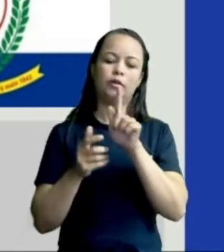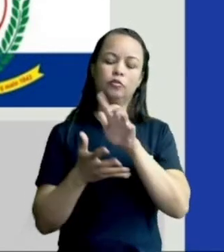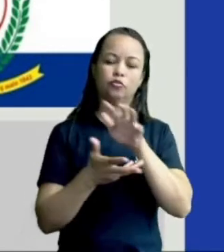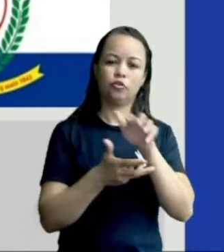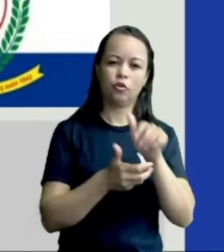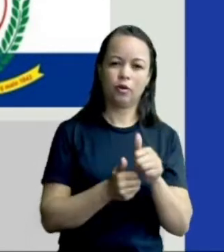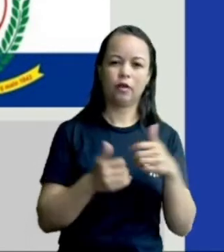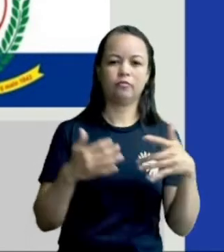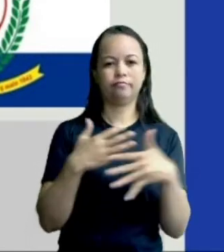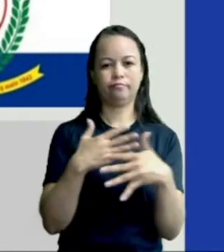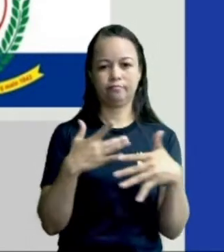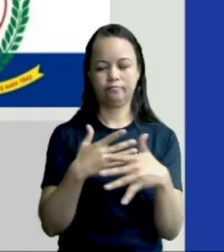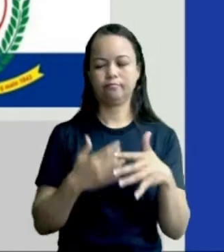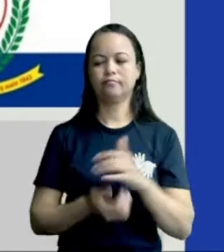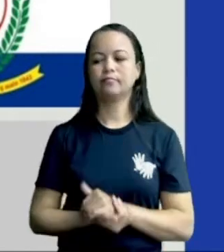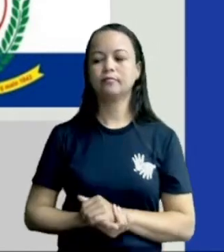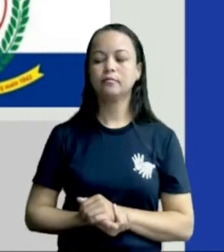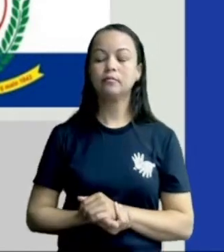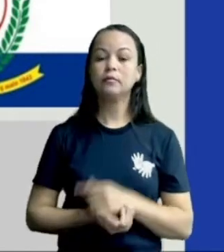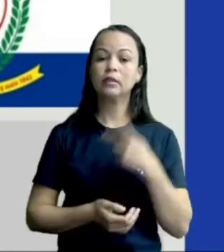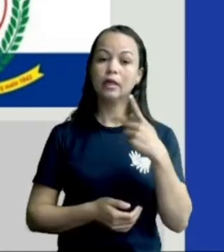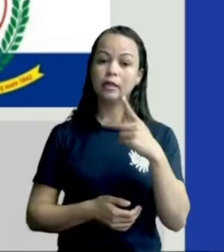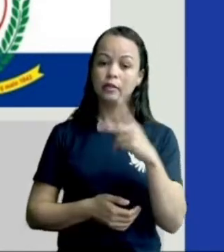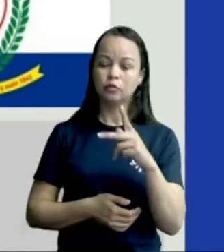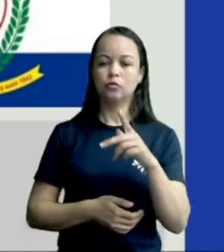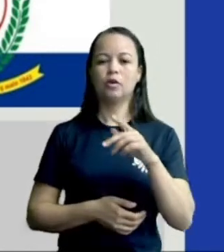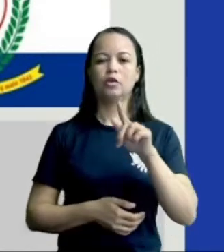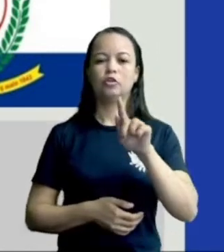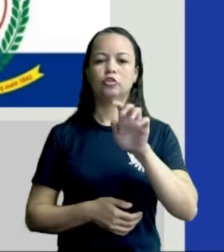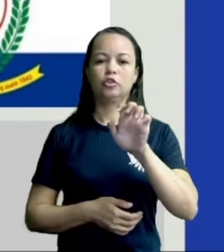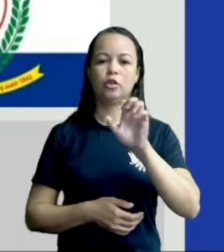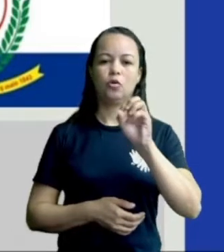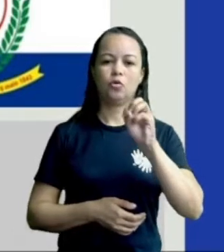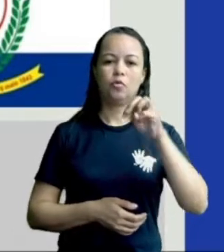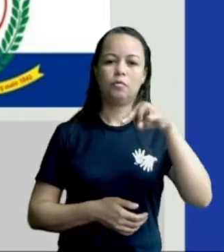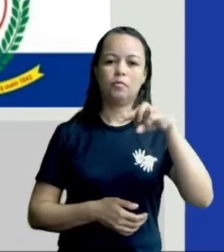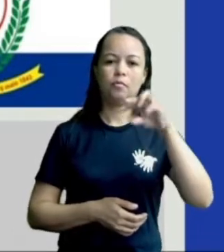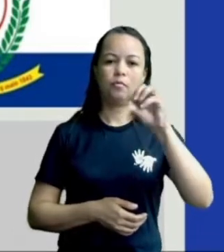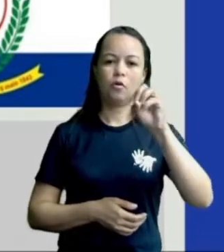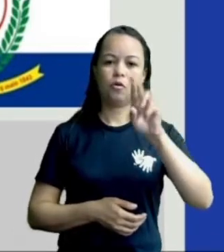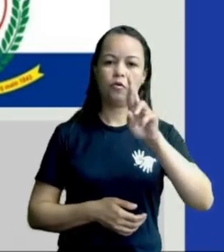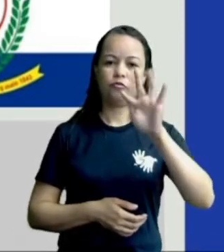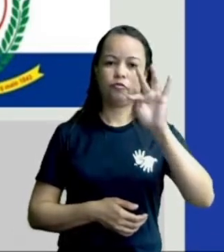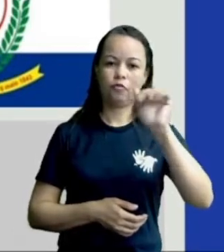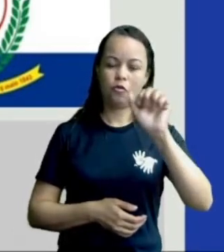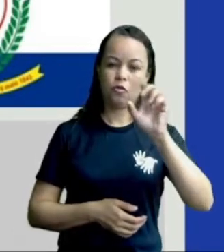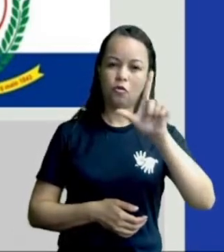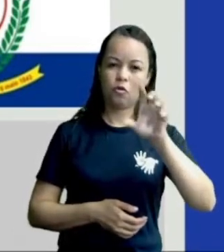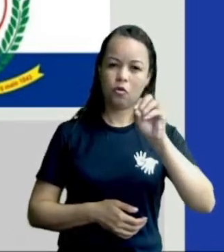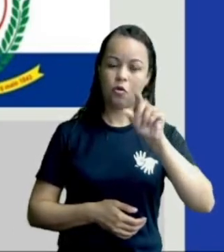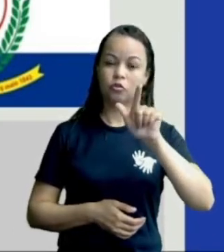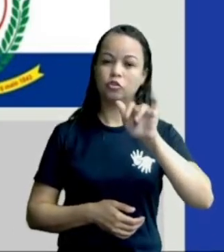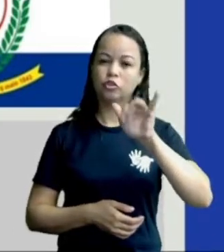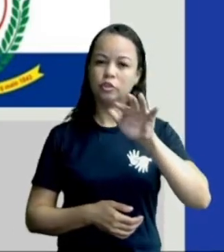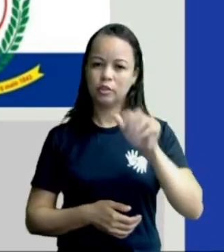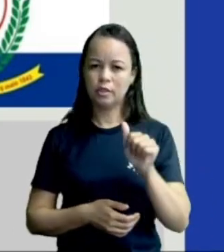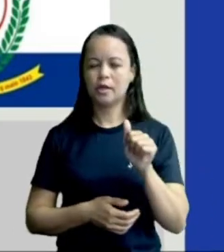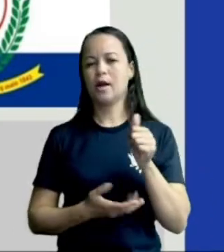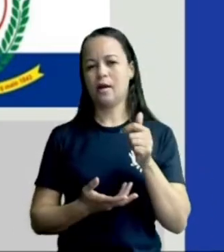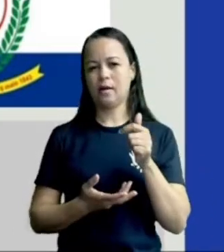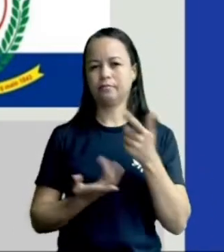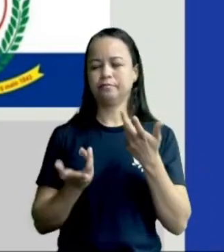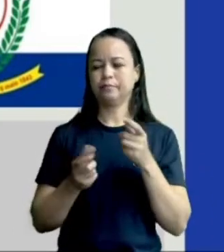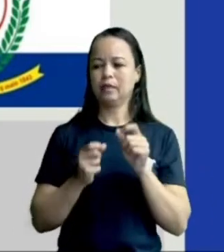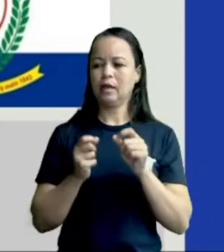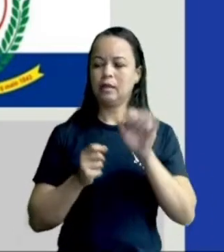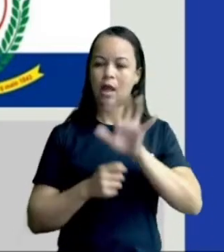cidade. Então, na sua geomorfologia, ou seja, a topografia da região. Como assim,